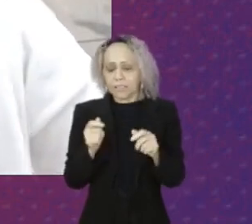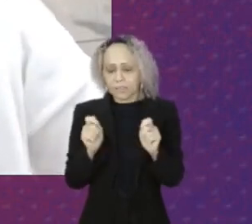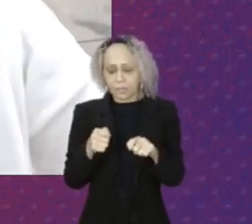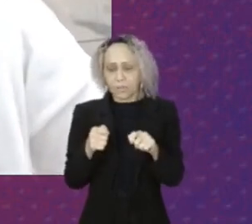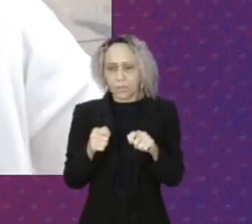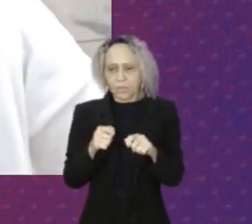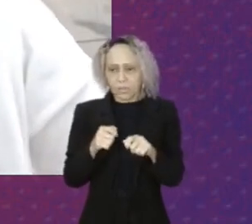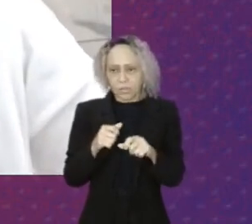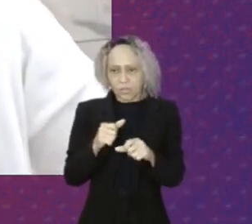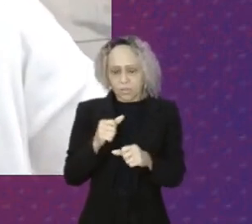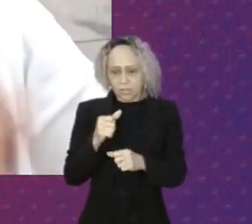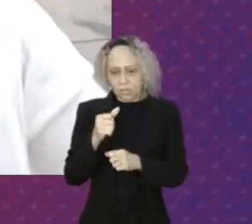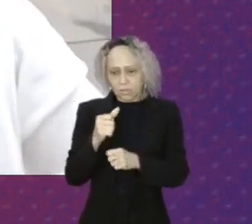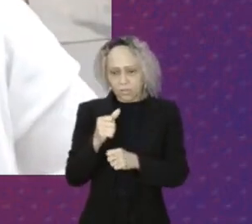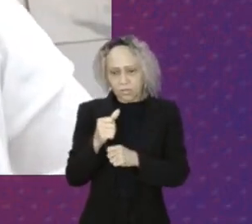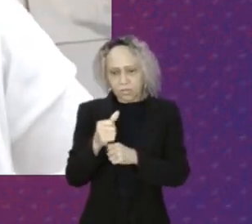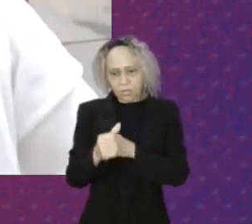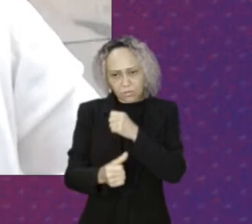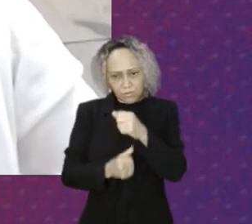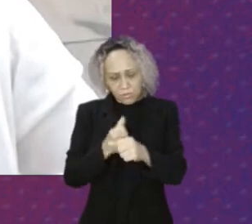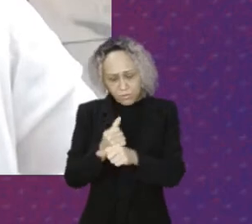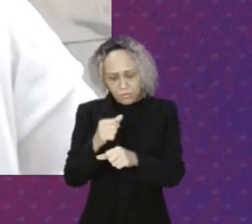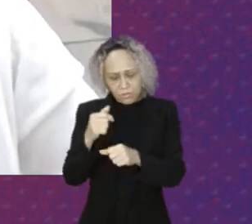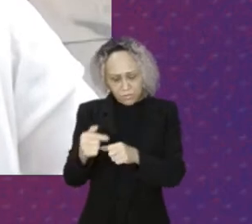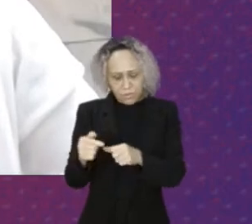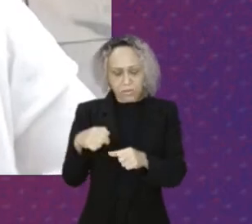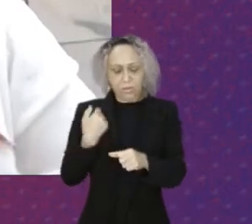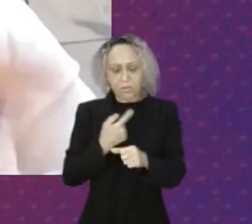no próximo período uma política nacional